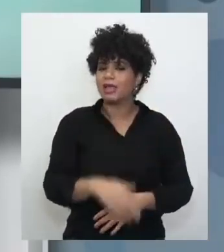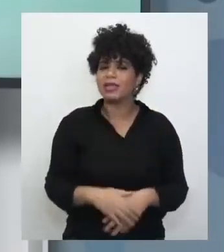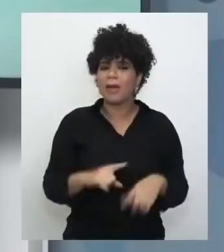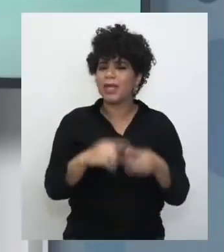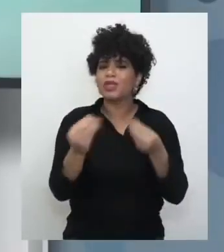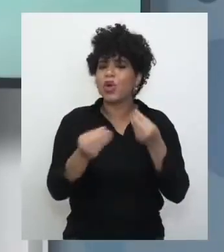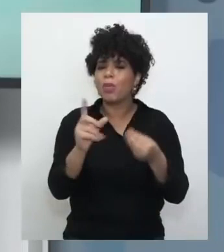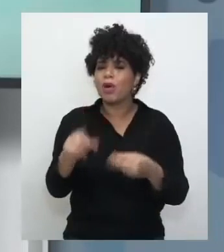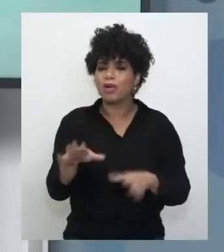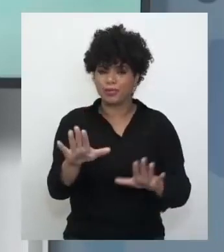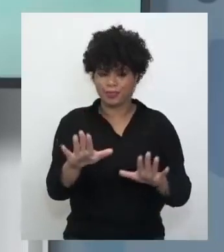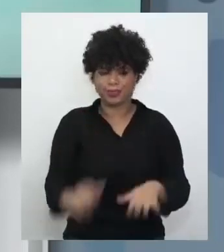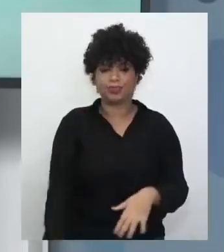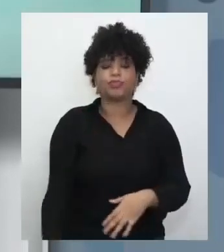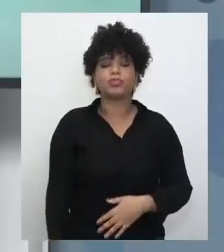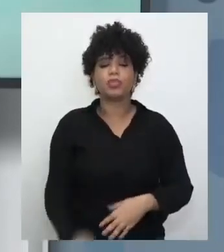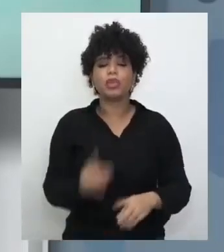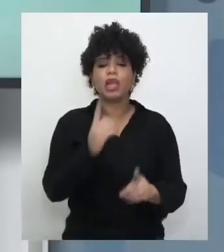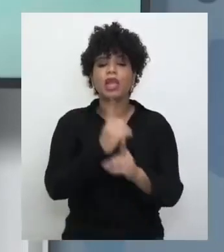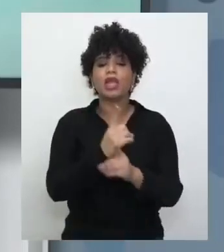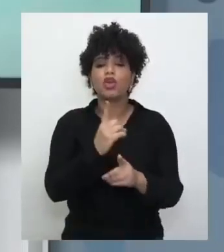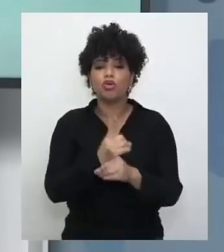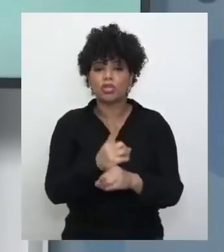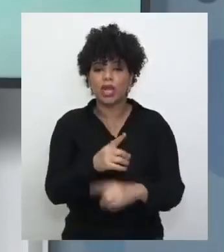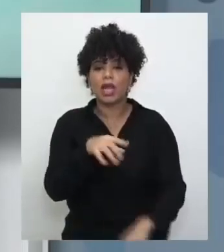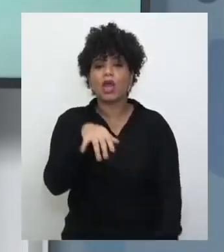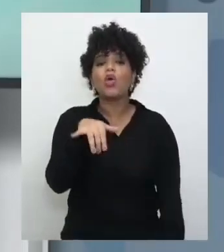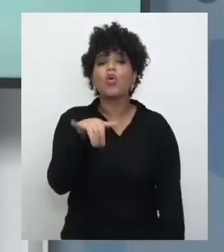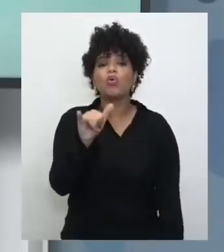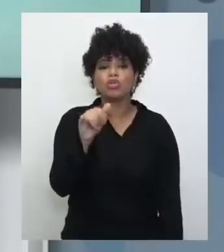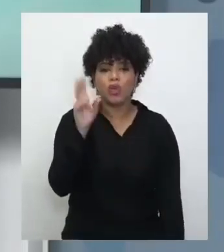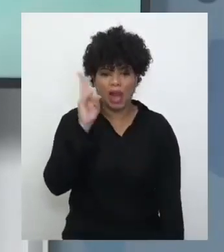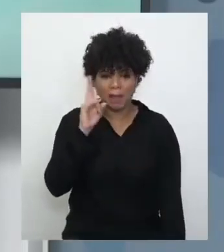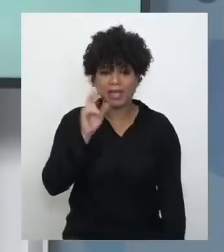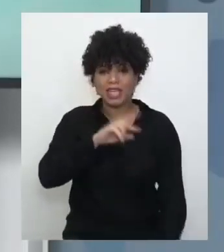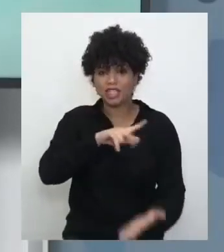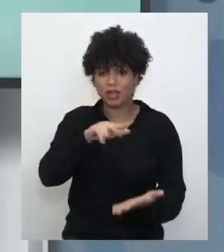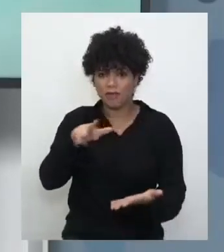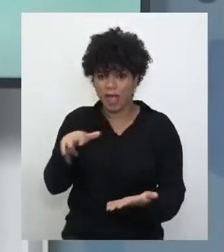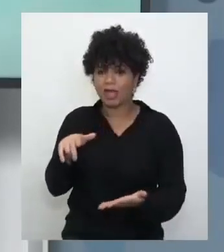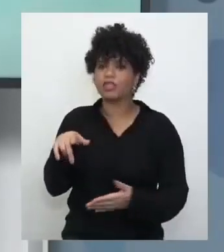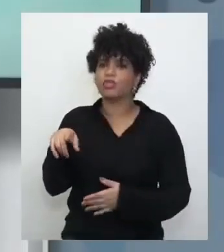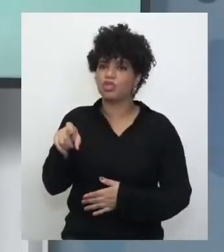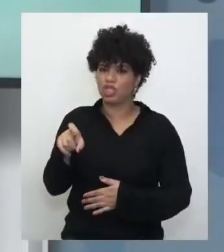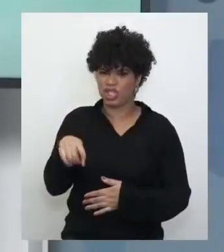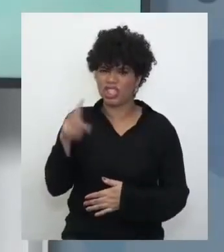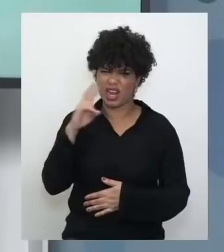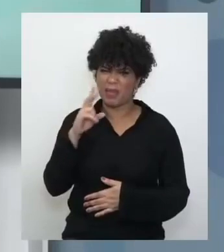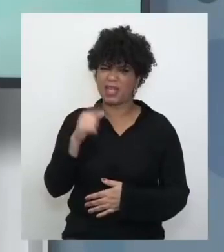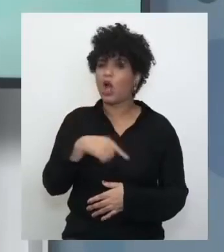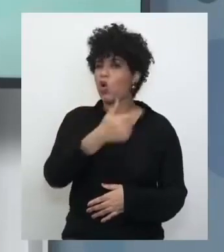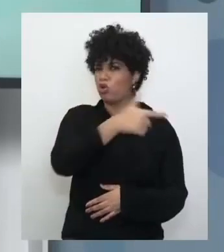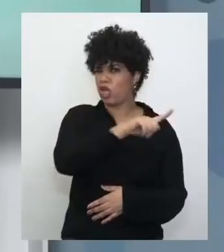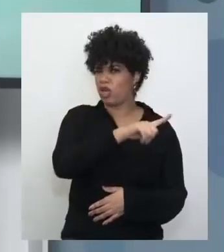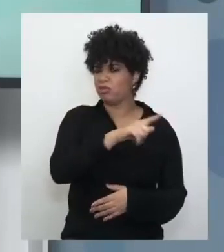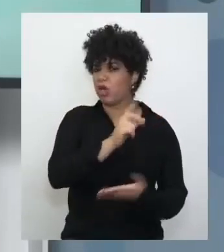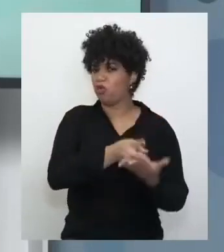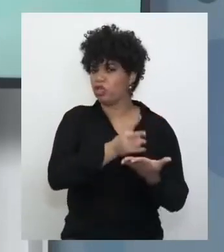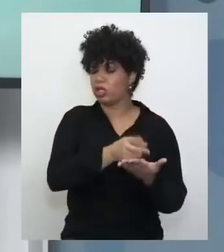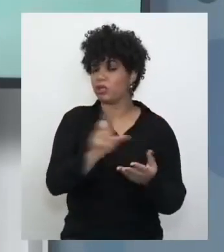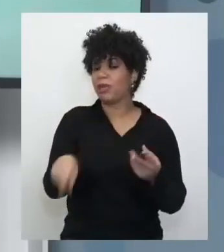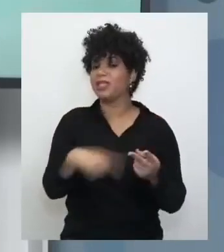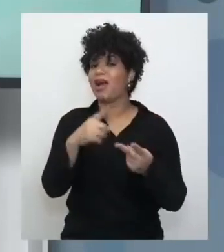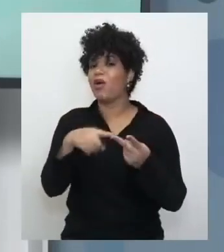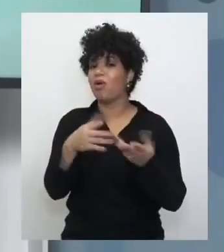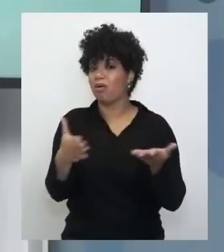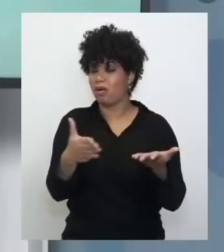formato linear? Ah, para achar as coordenadas y do ponto, lembra que a gente tinha vários x, fazia uma continha e descobriu o y? Aqui, o valor do y